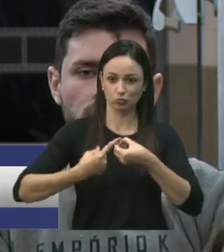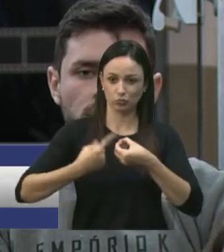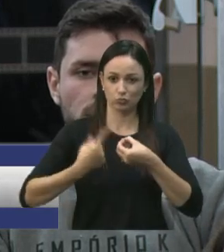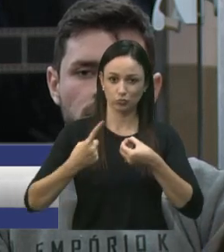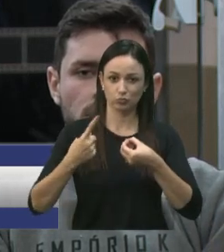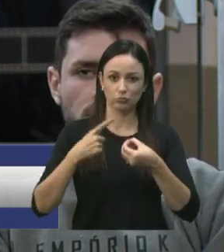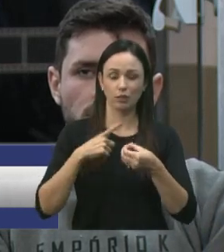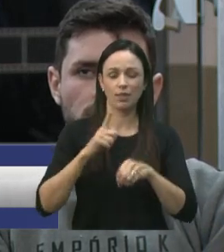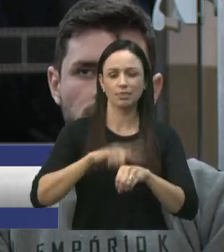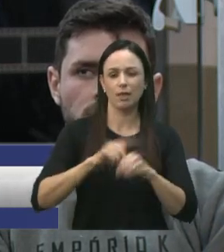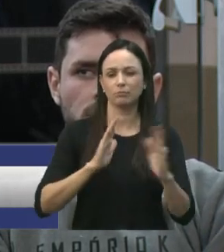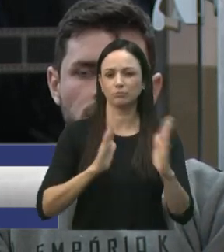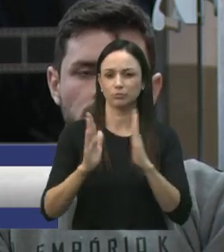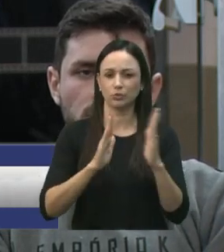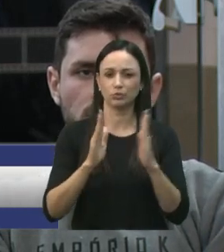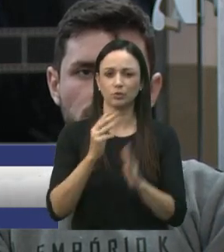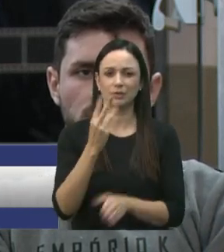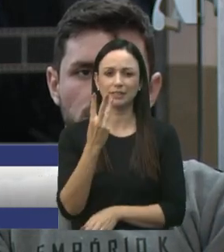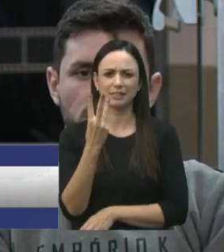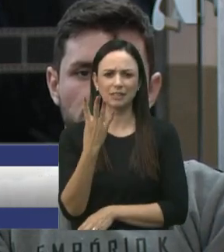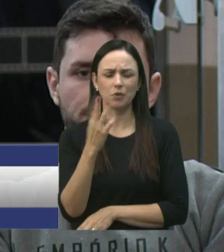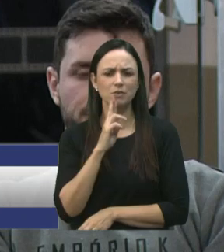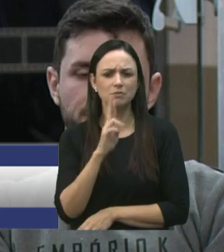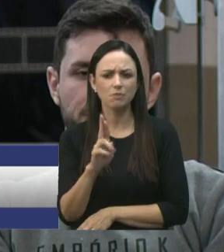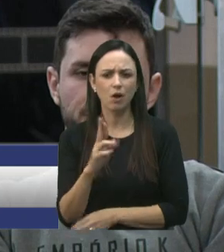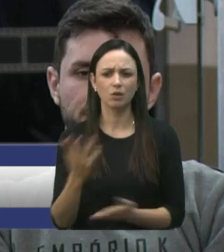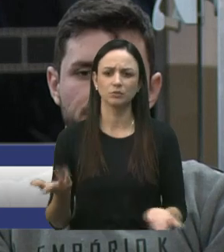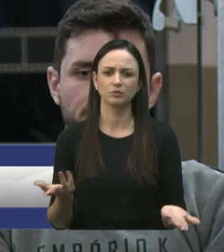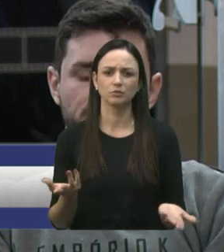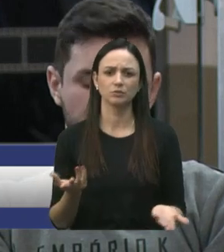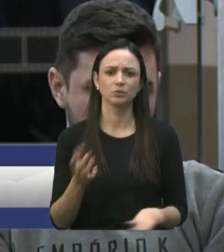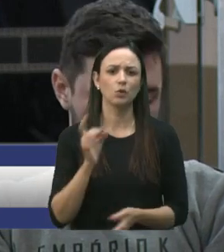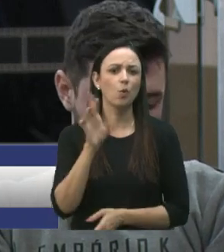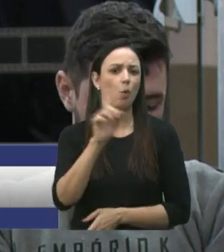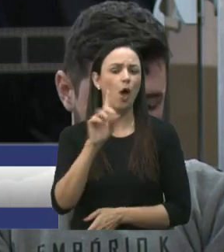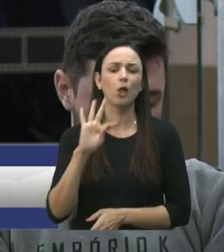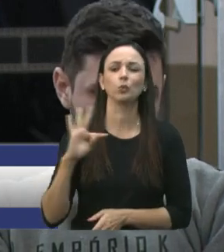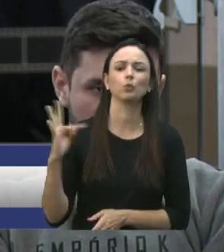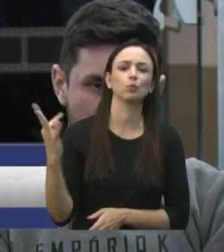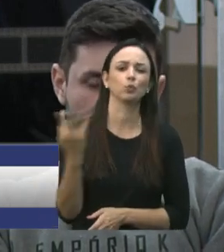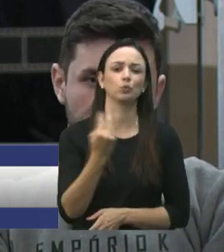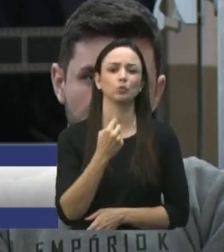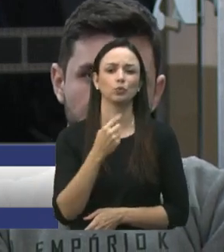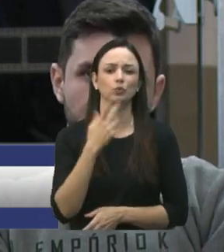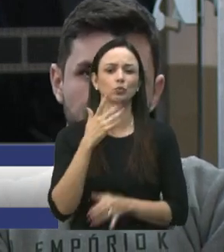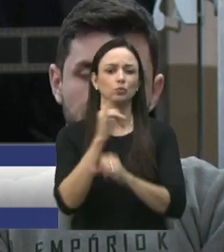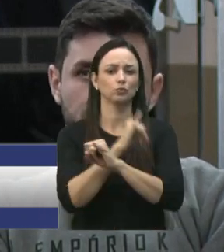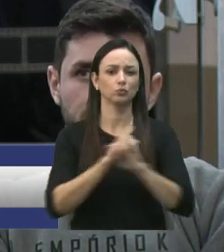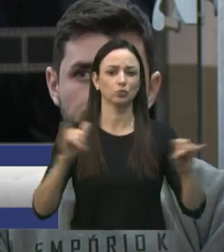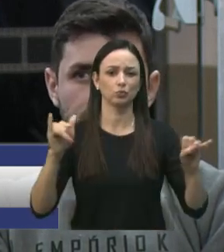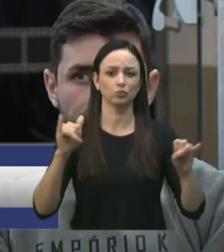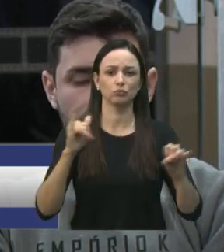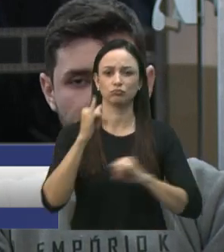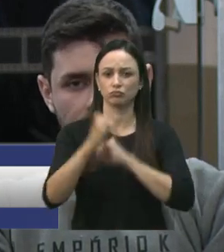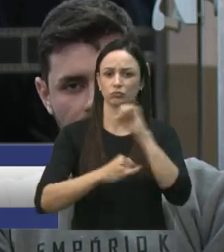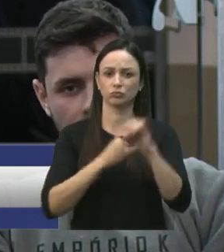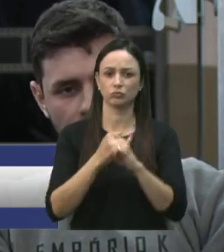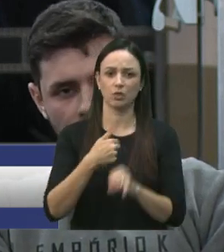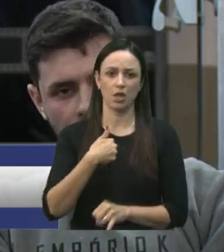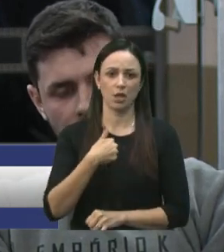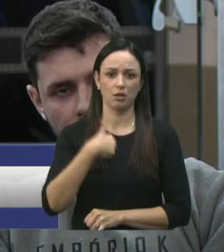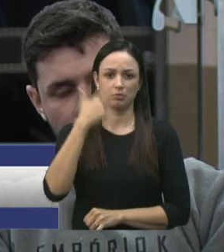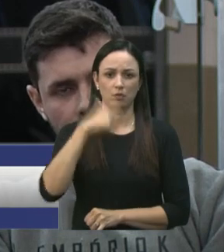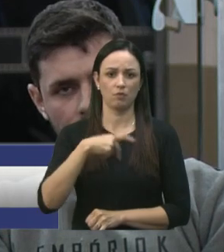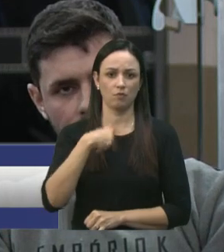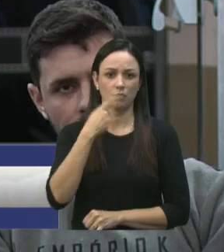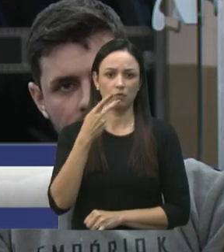curto período, 34 respostas, e assim, não é todo mundo que vai, mas foi divulgado online. Eu mesmo, que nem foi